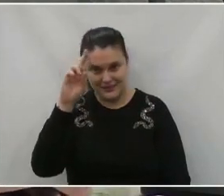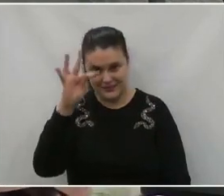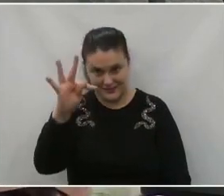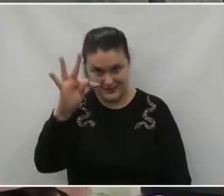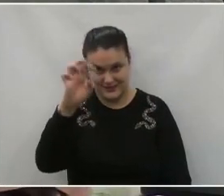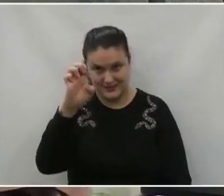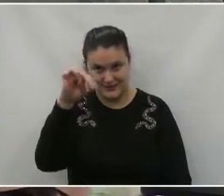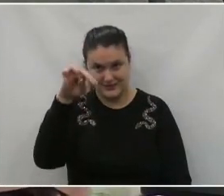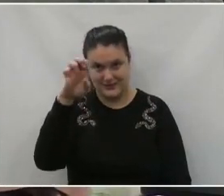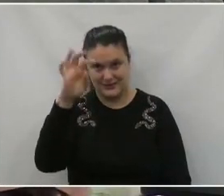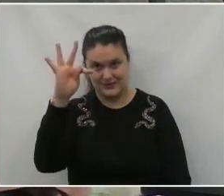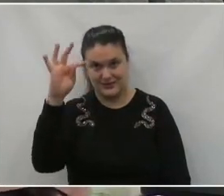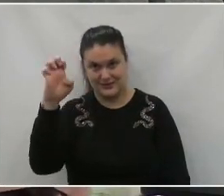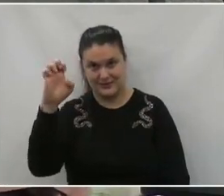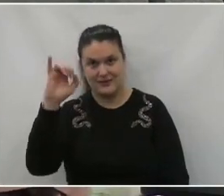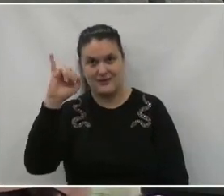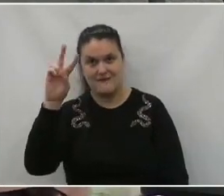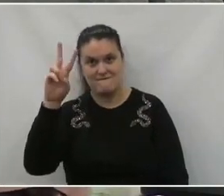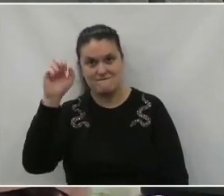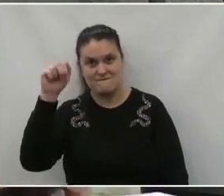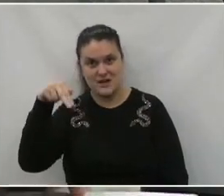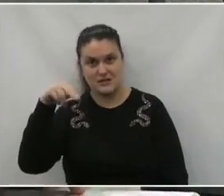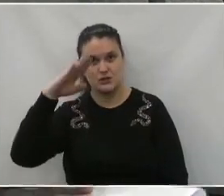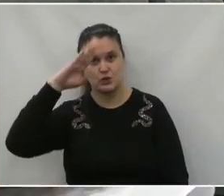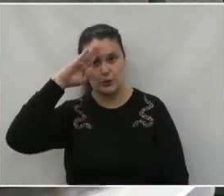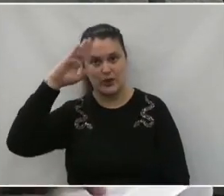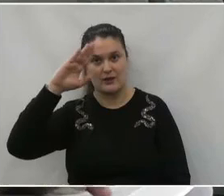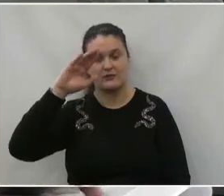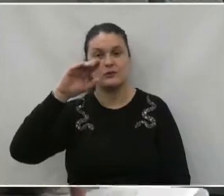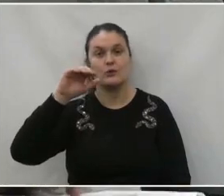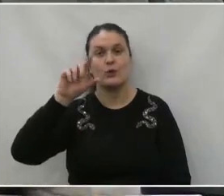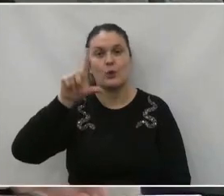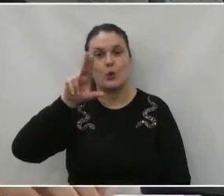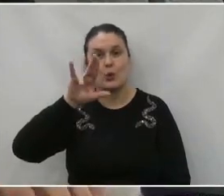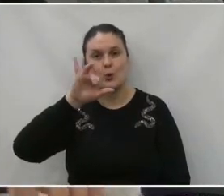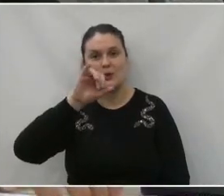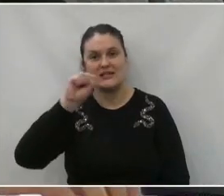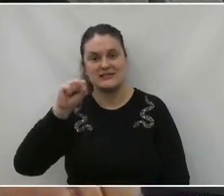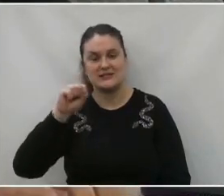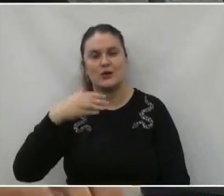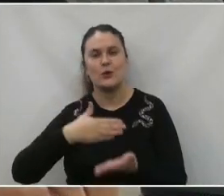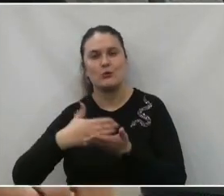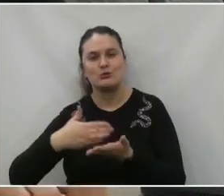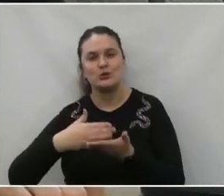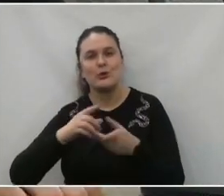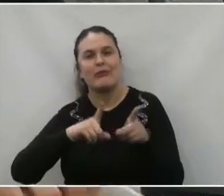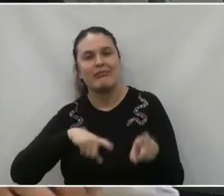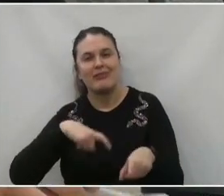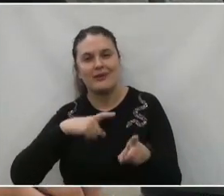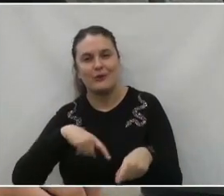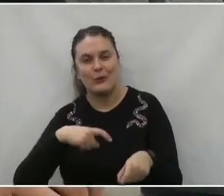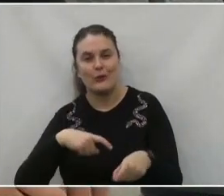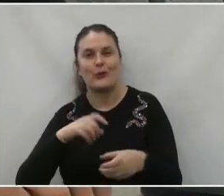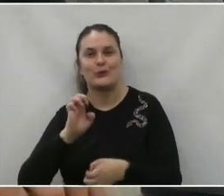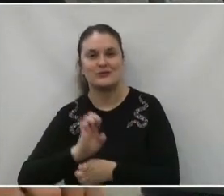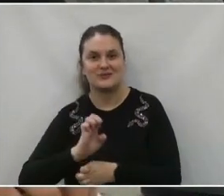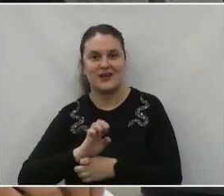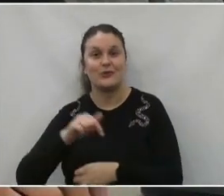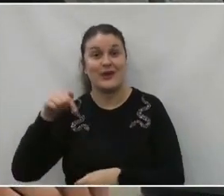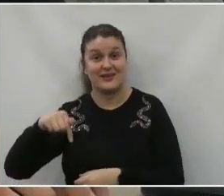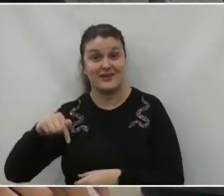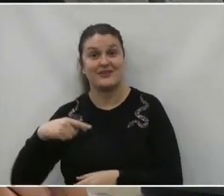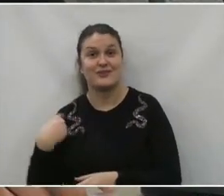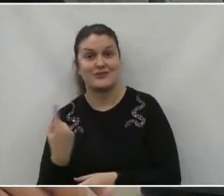soldado Luiz. Os 2 juntos foram os desbravadores no interior do estado e aqui, principalmente, na